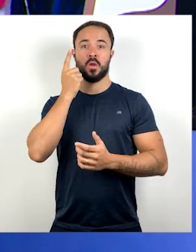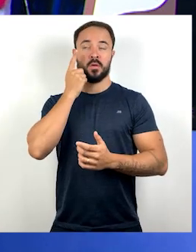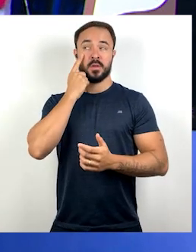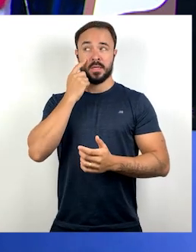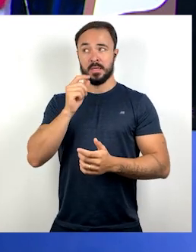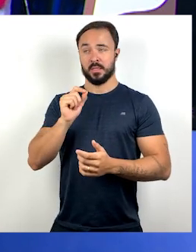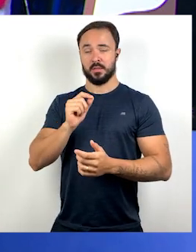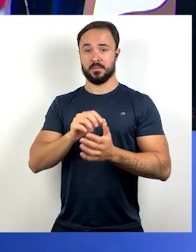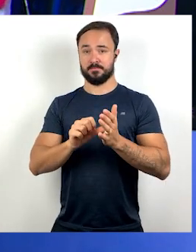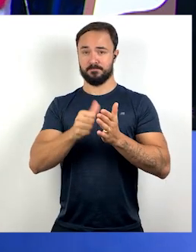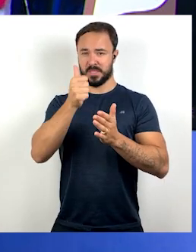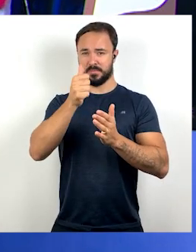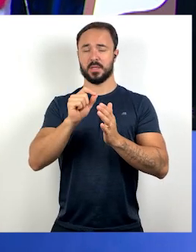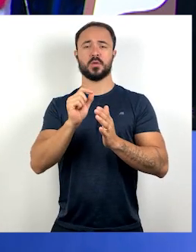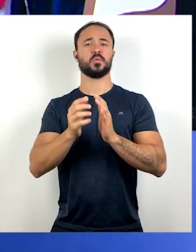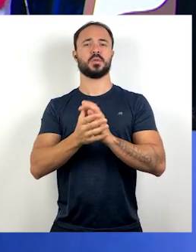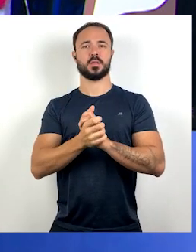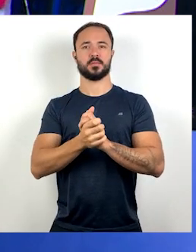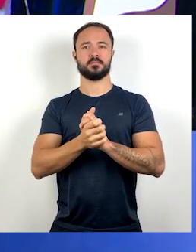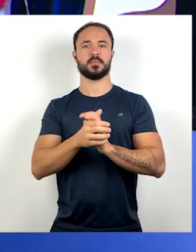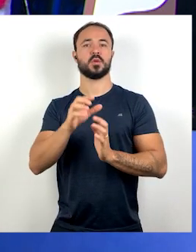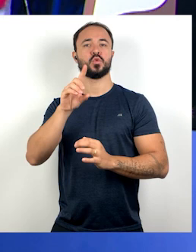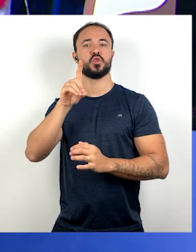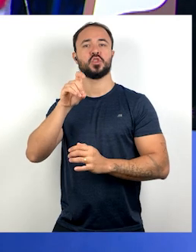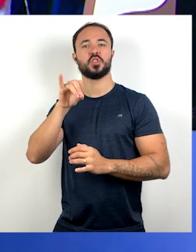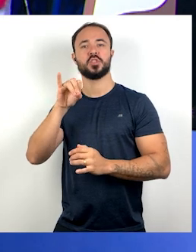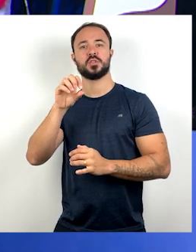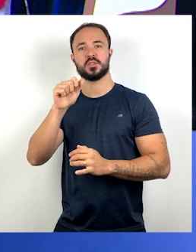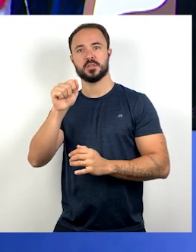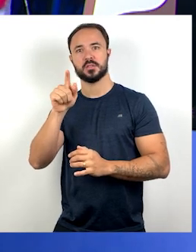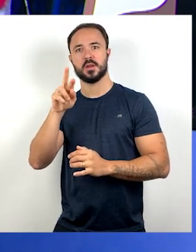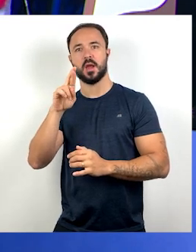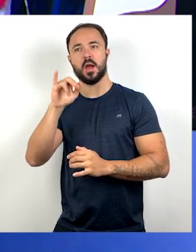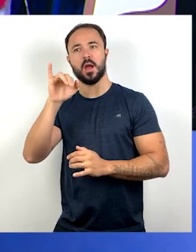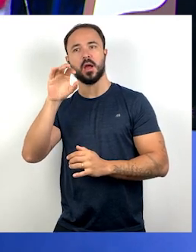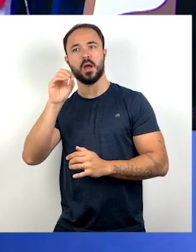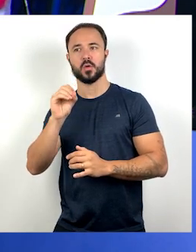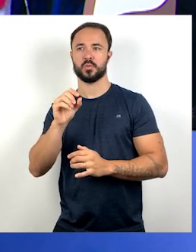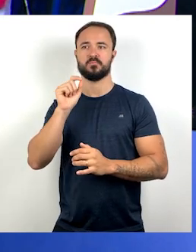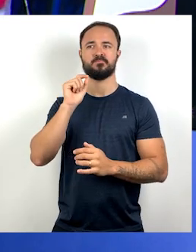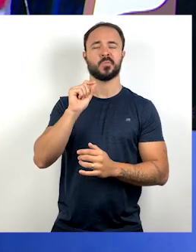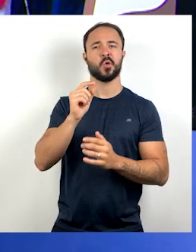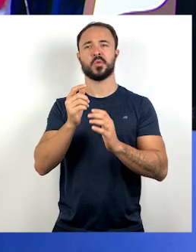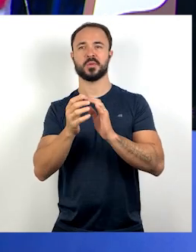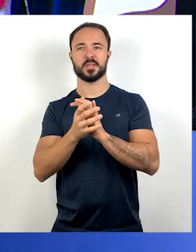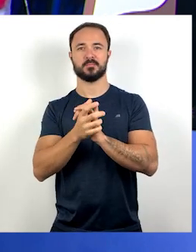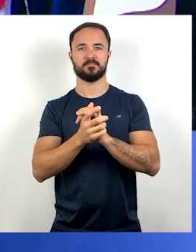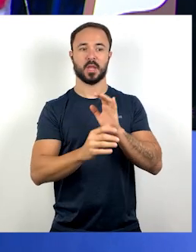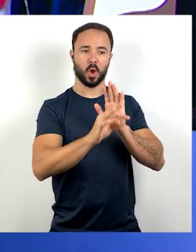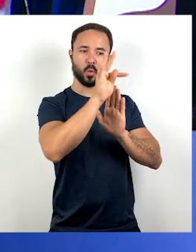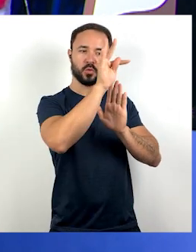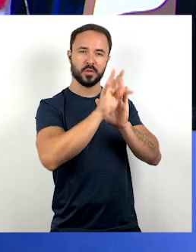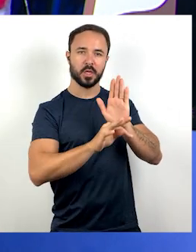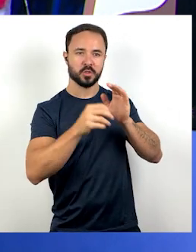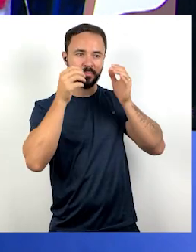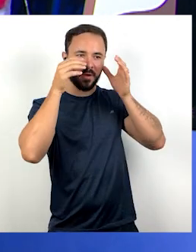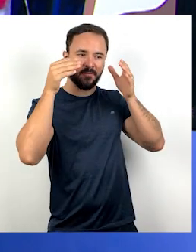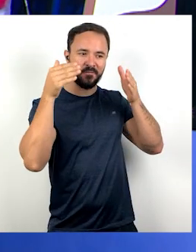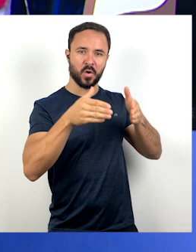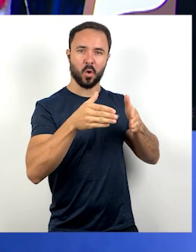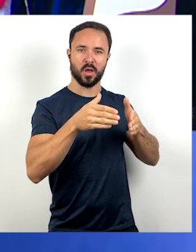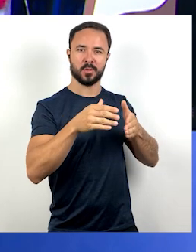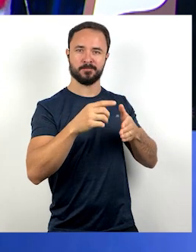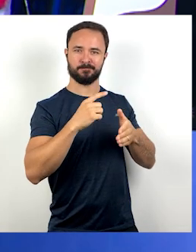Observação número 1. Quando falamos de diário, nós falamos de um texto muito